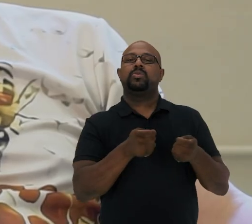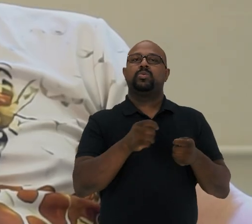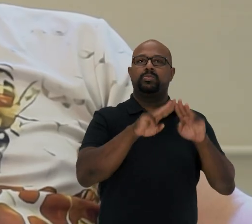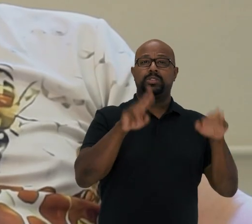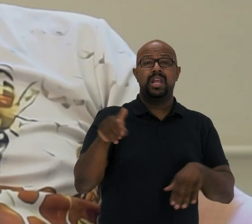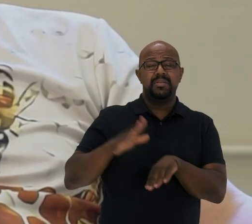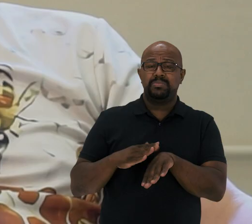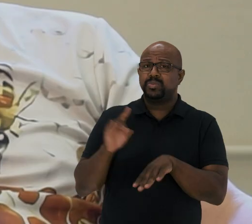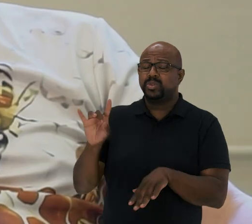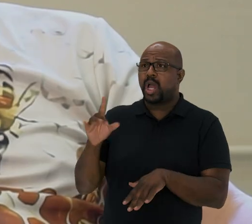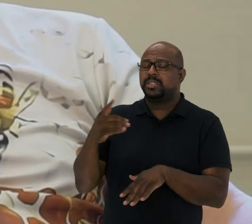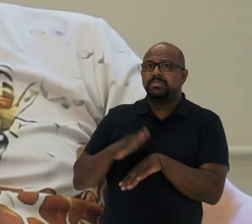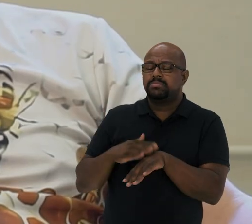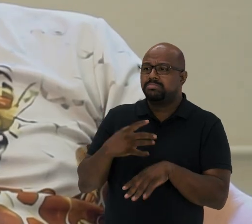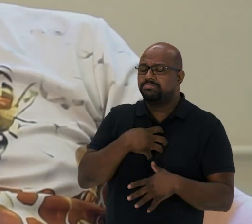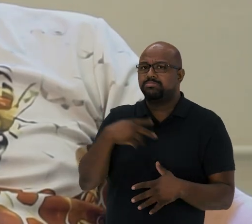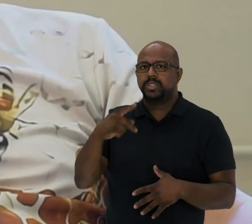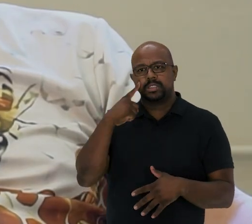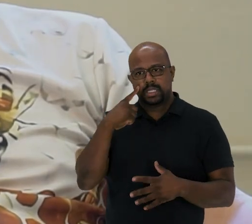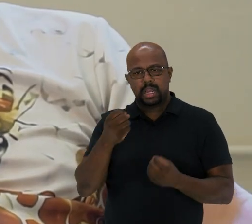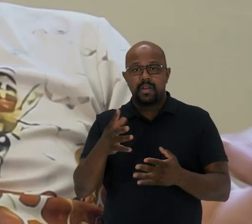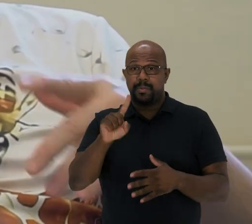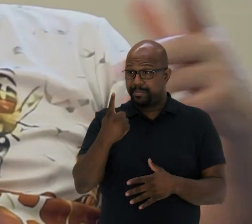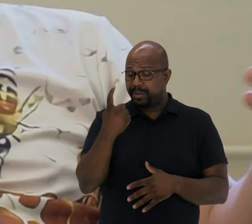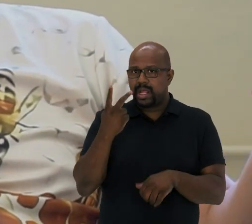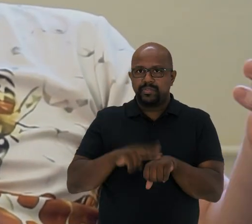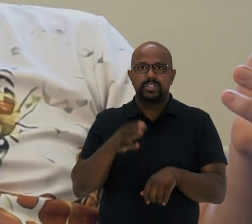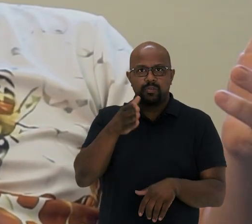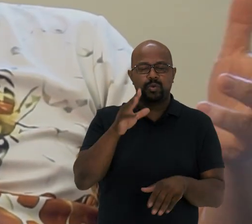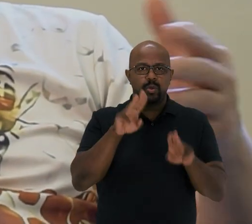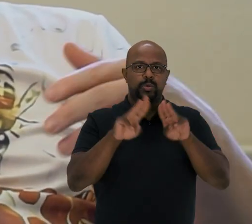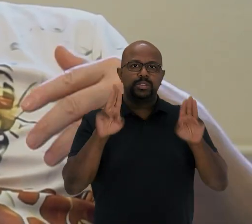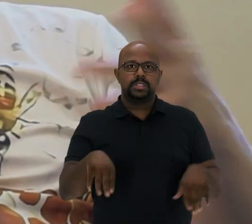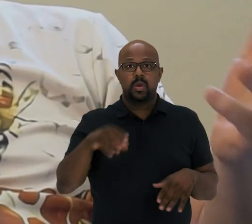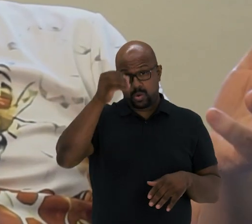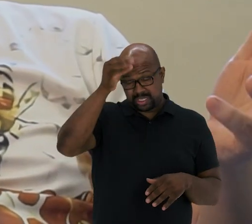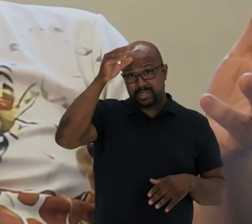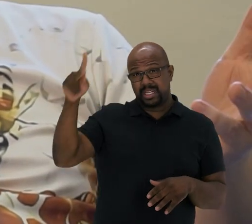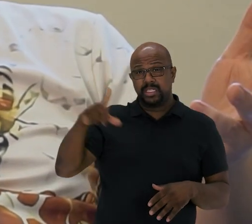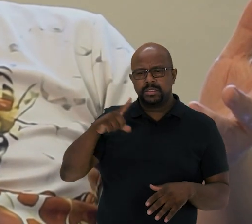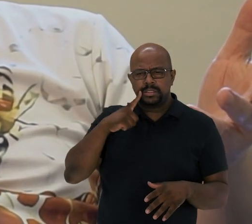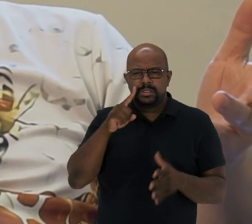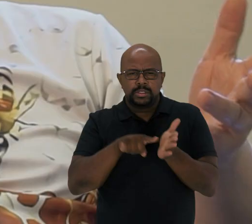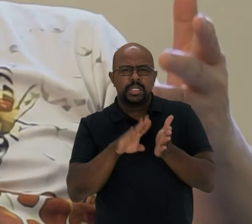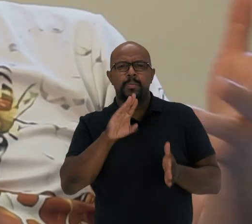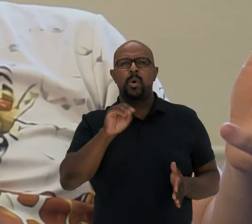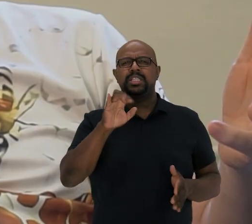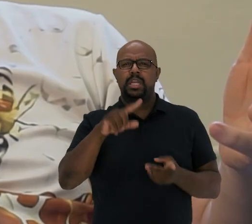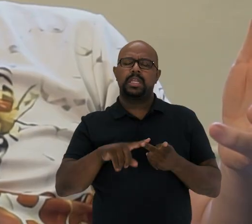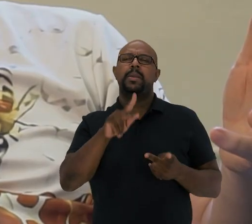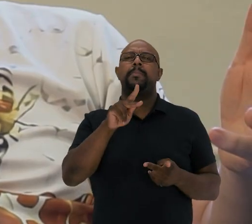Ele fazia tudo autodidata, né? Nós tínhamos que levar assim, a primeira vez que eu fui no museu, o conhecimento que ele tinha de botânica